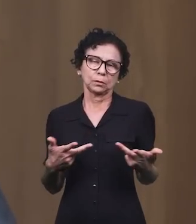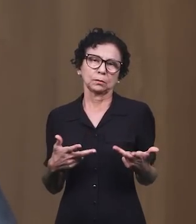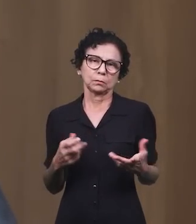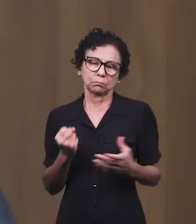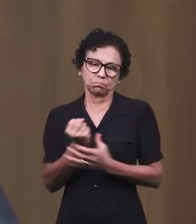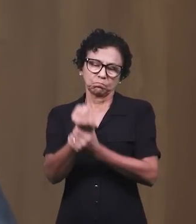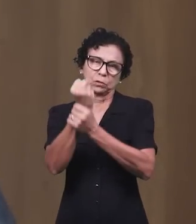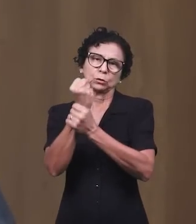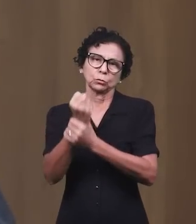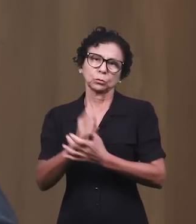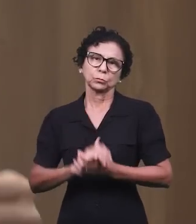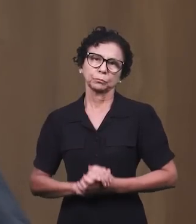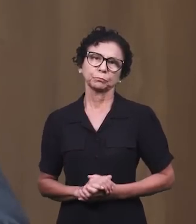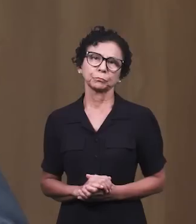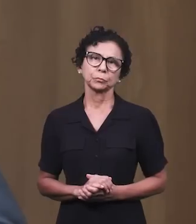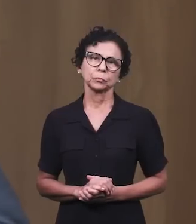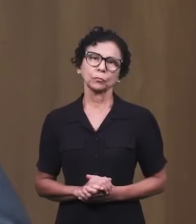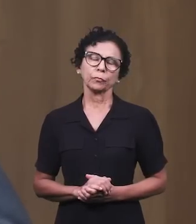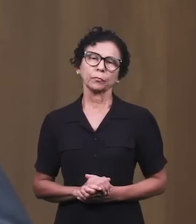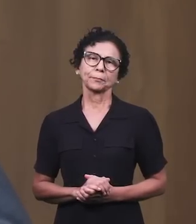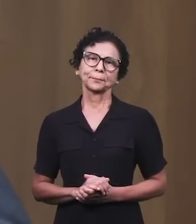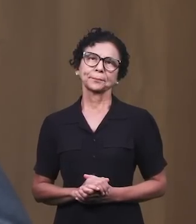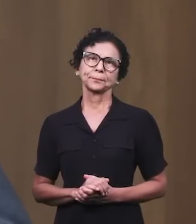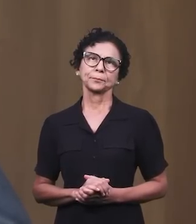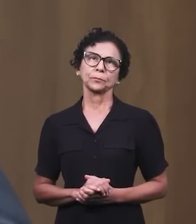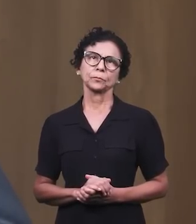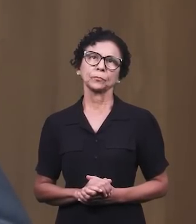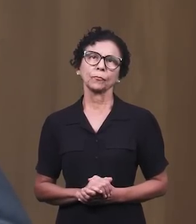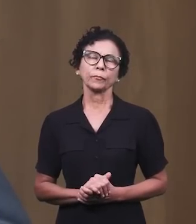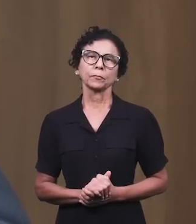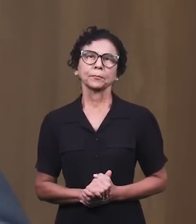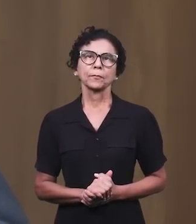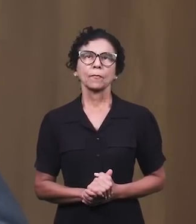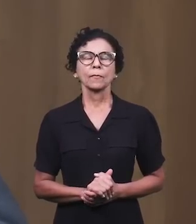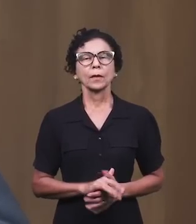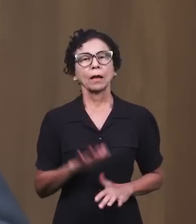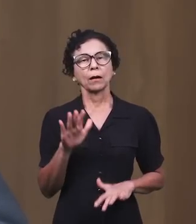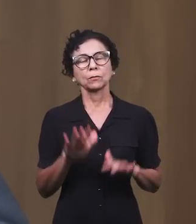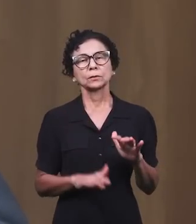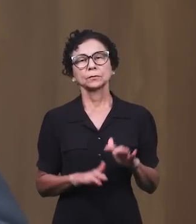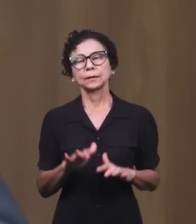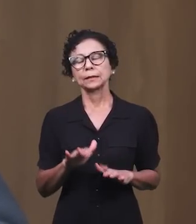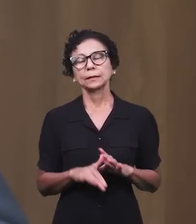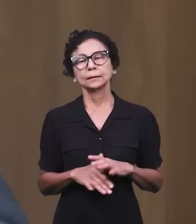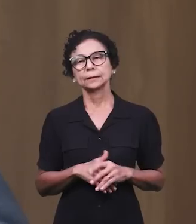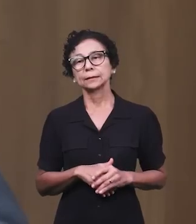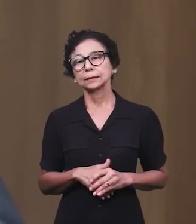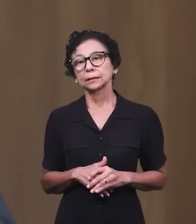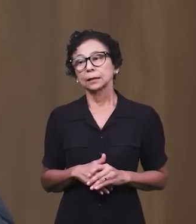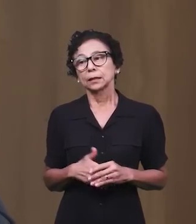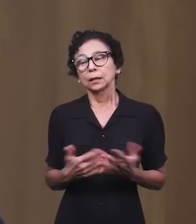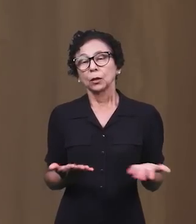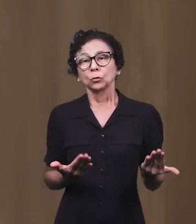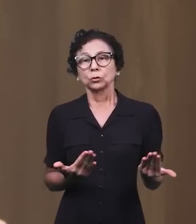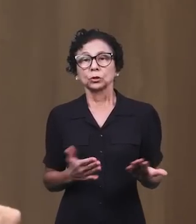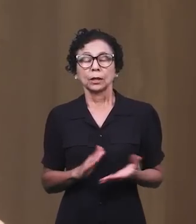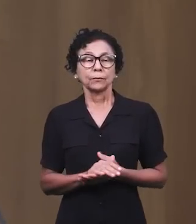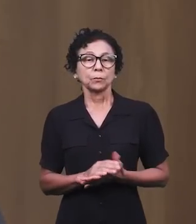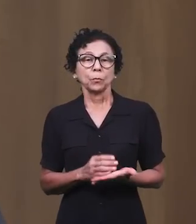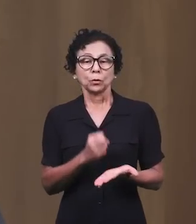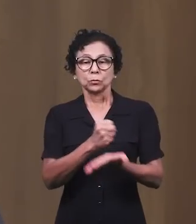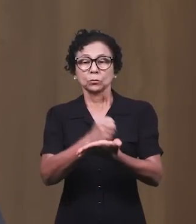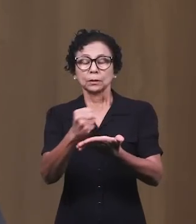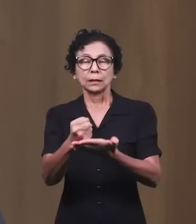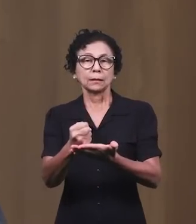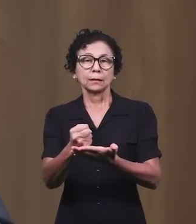garantidor. Então, agora, às vezes, por ter pouco recurso, o jovem não tem condição de contratar um assessor